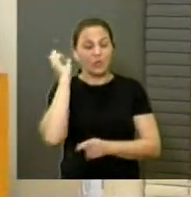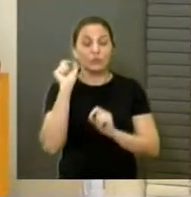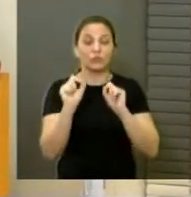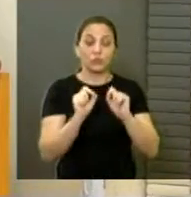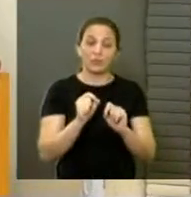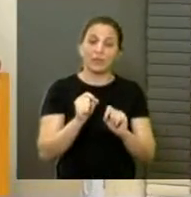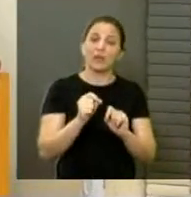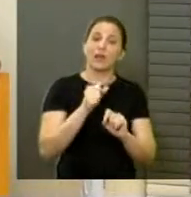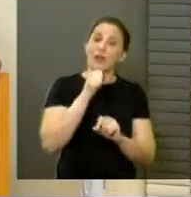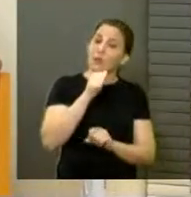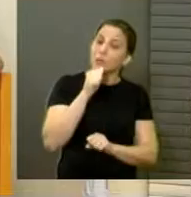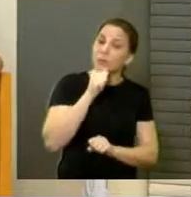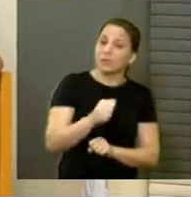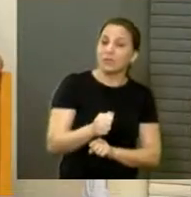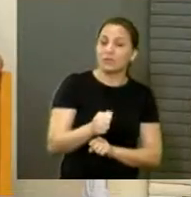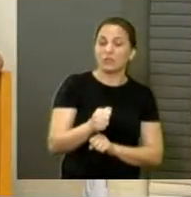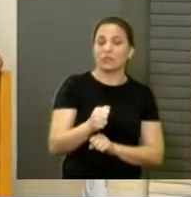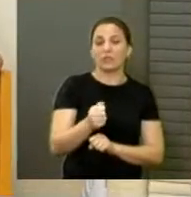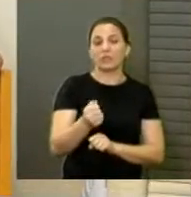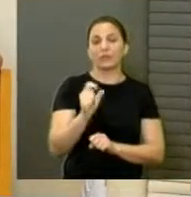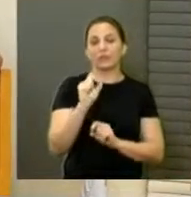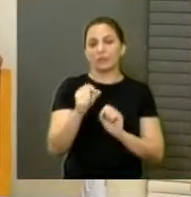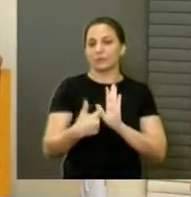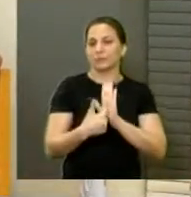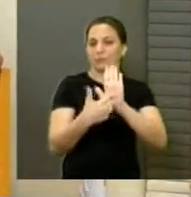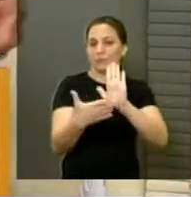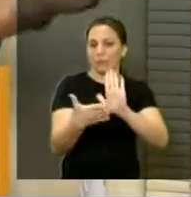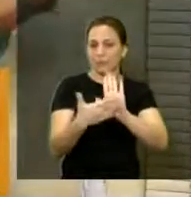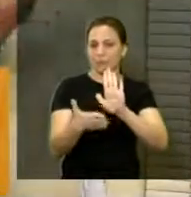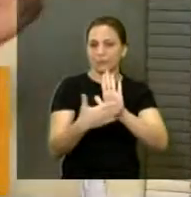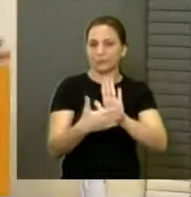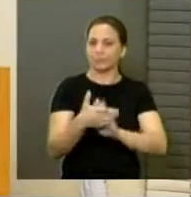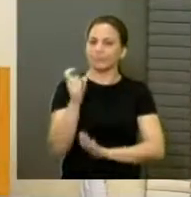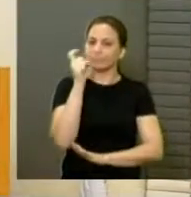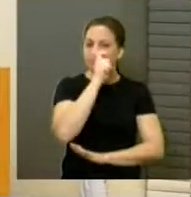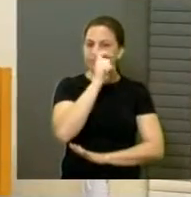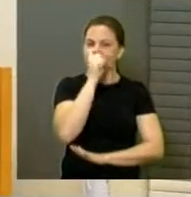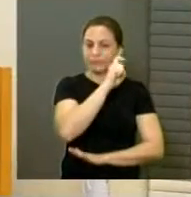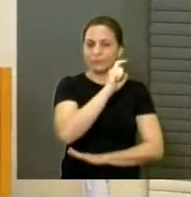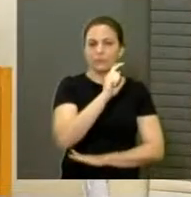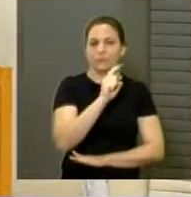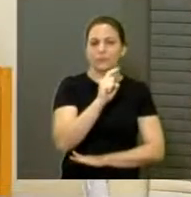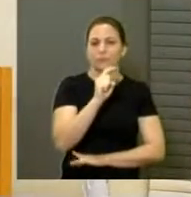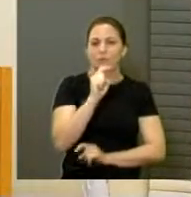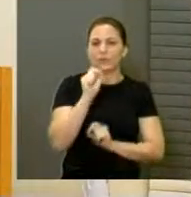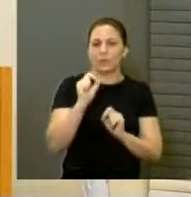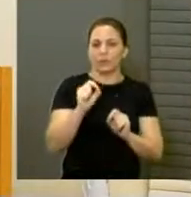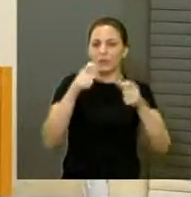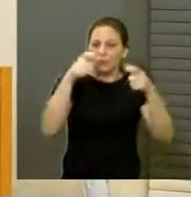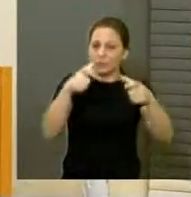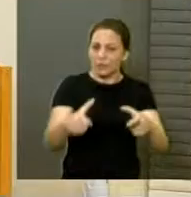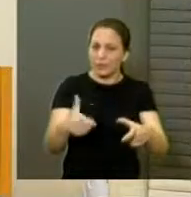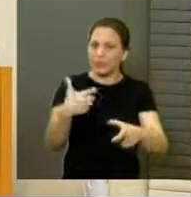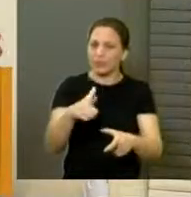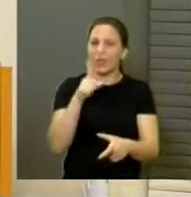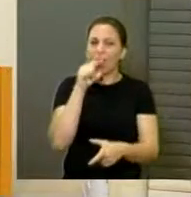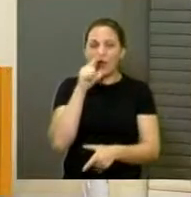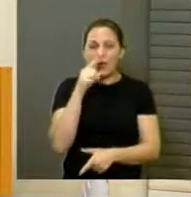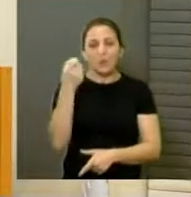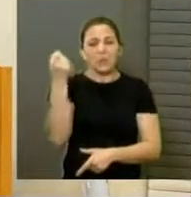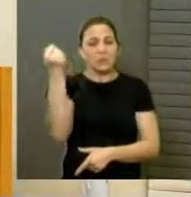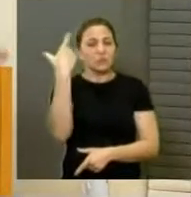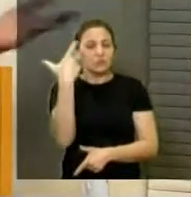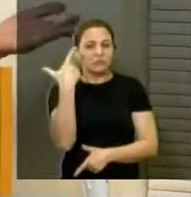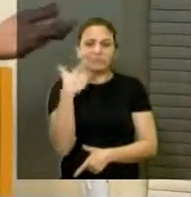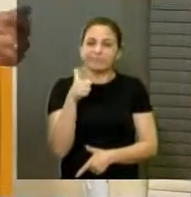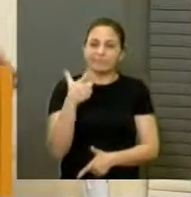as reportagens de eco aí estão mentindo. Porque tem lugar, vereador, que não tem água, não tem